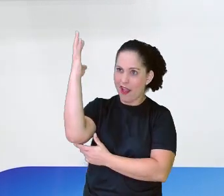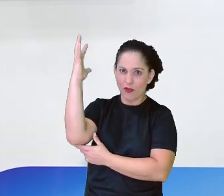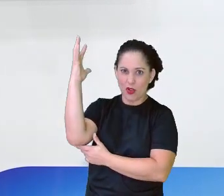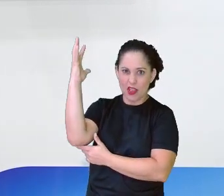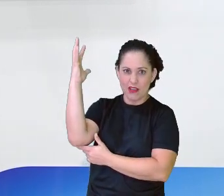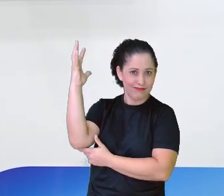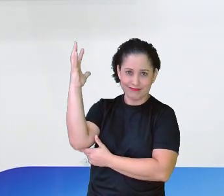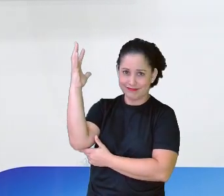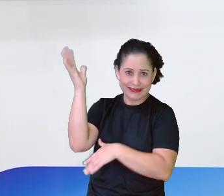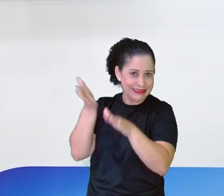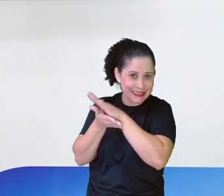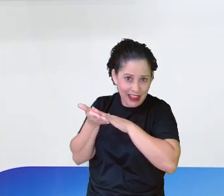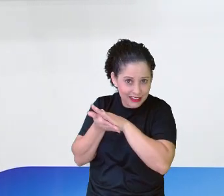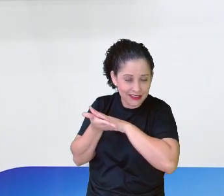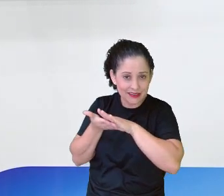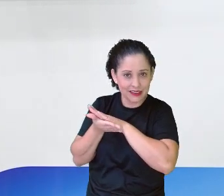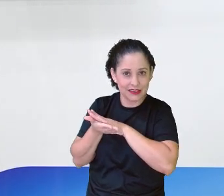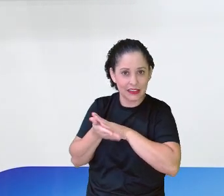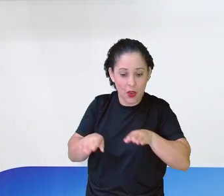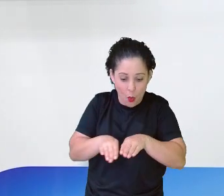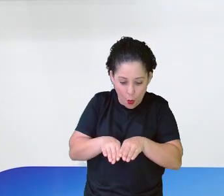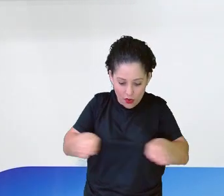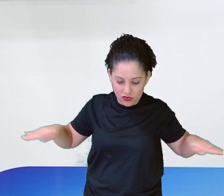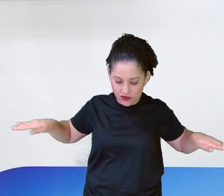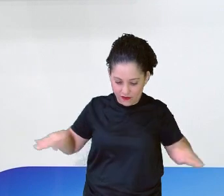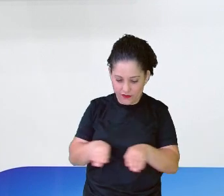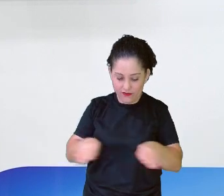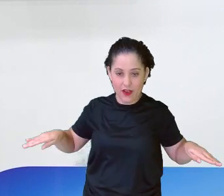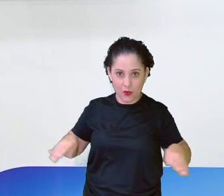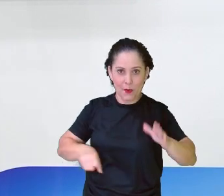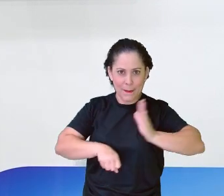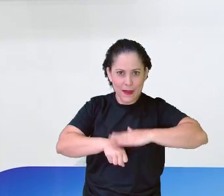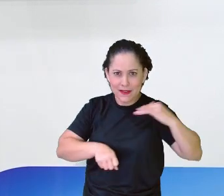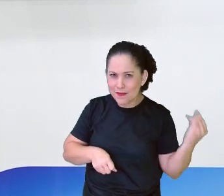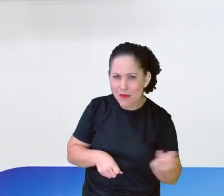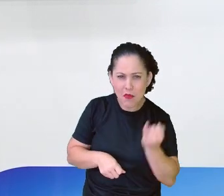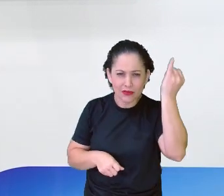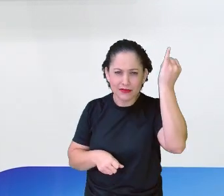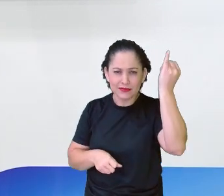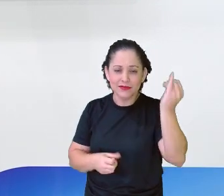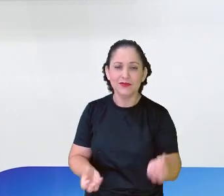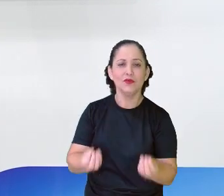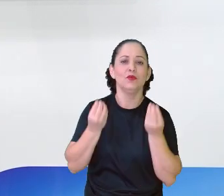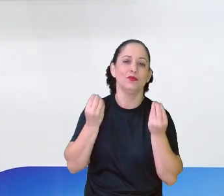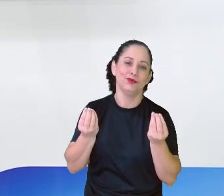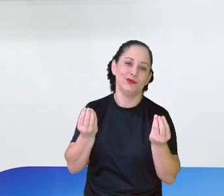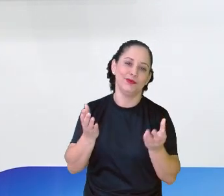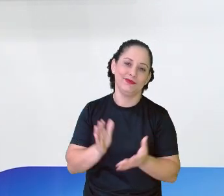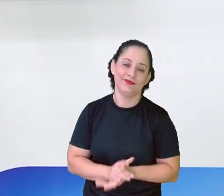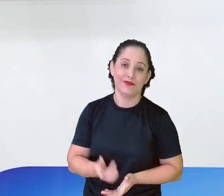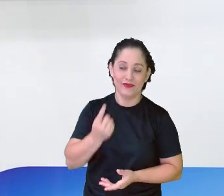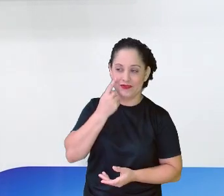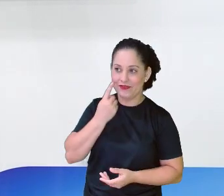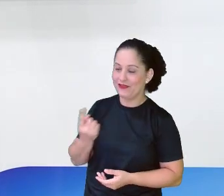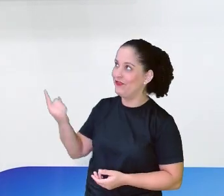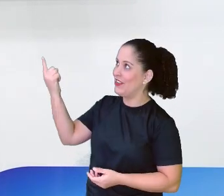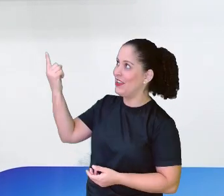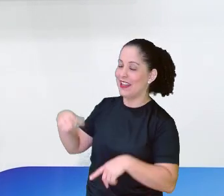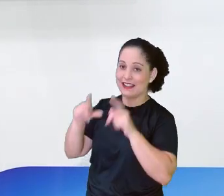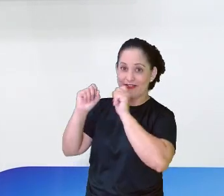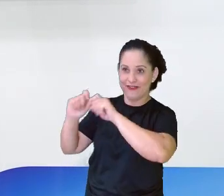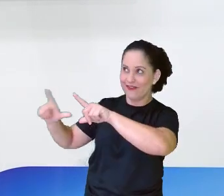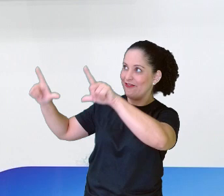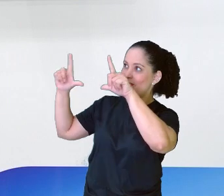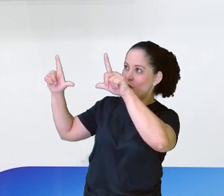do que uma árvore? Porque é a casa desses animais também? Pensa aí. Olha só, eu trouxe essa foto aqui bem